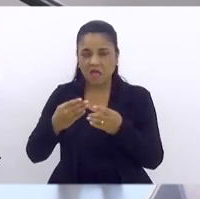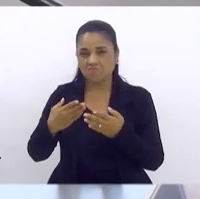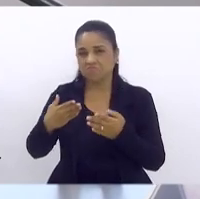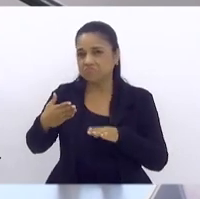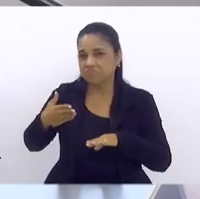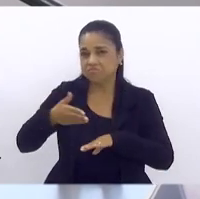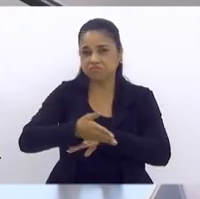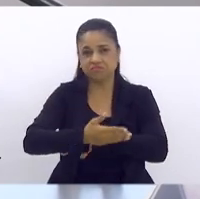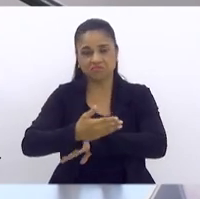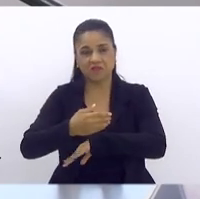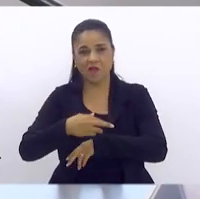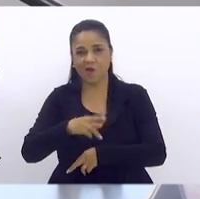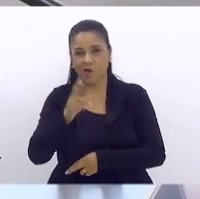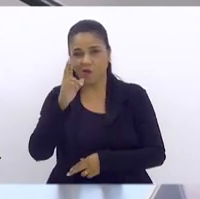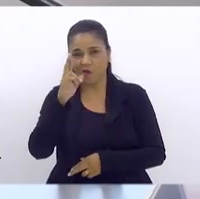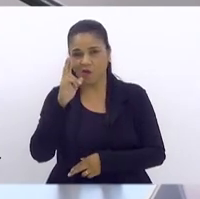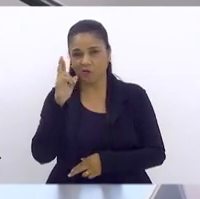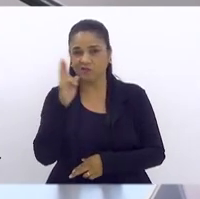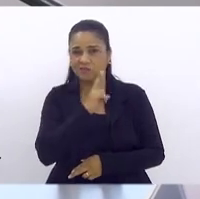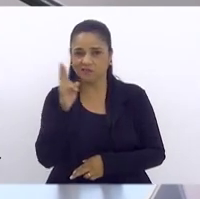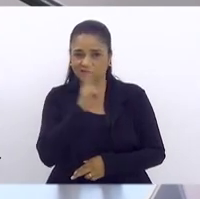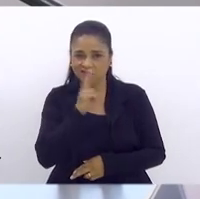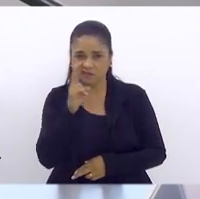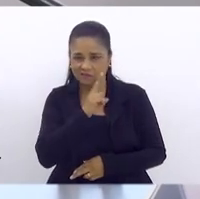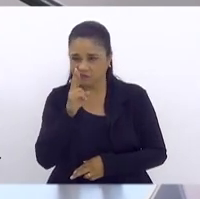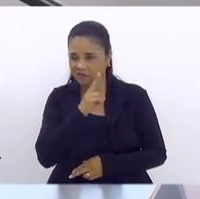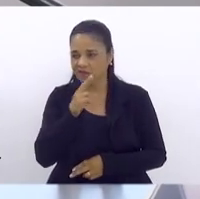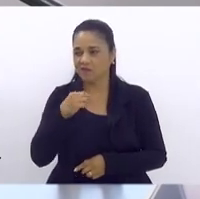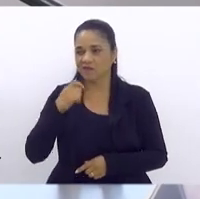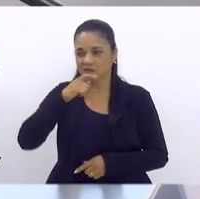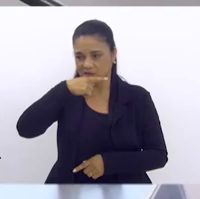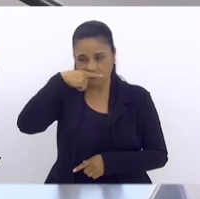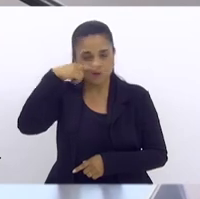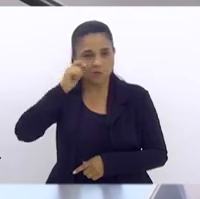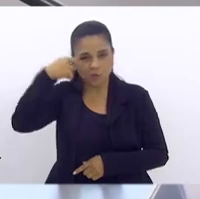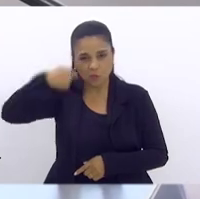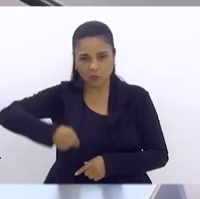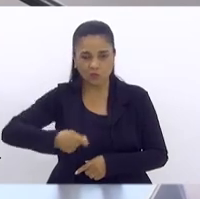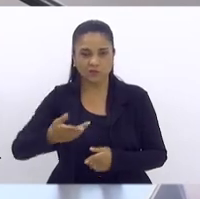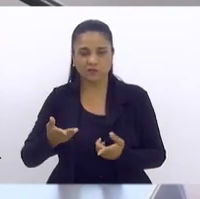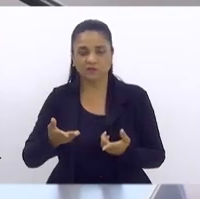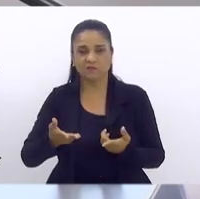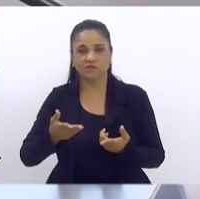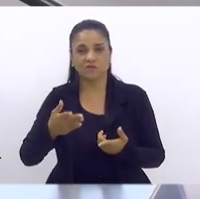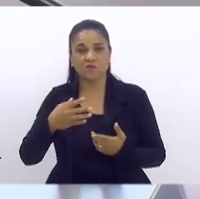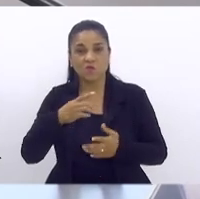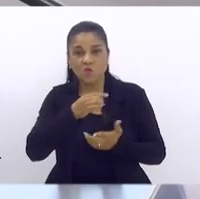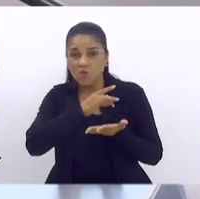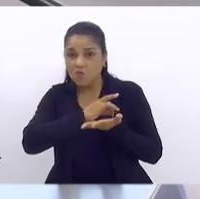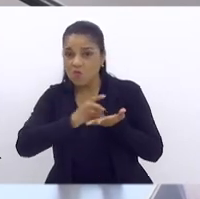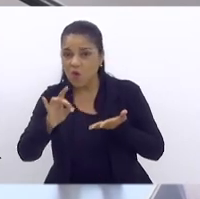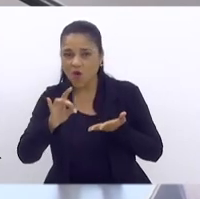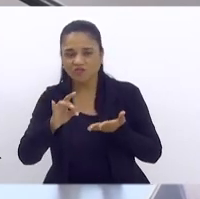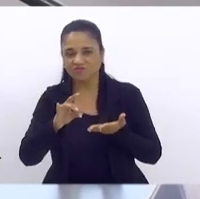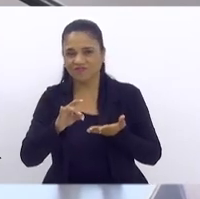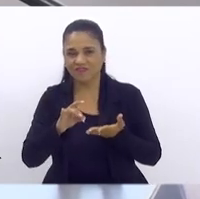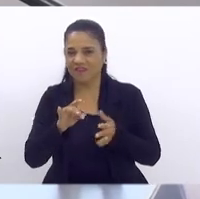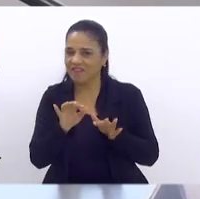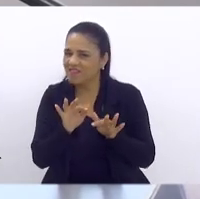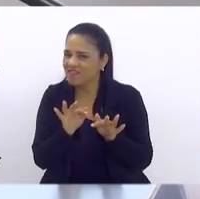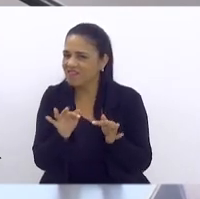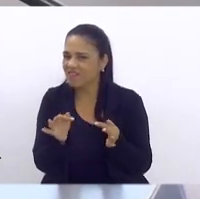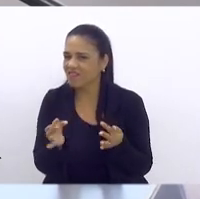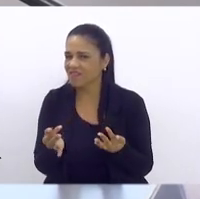na Ucrânia. Enfim, é facílimo de identificar o que é o ódio. O ódio não é sutil. Ele tem